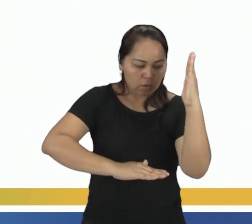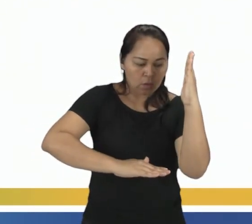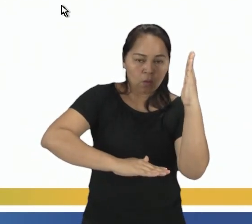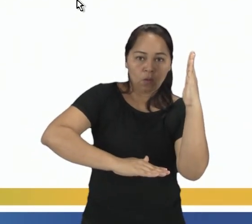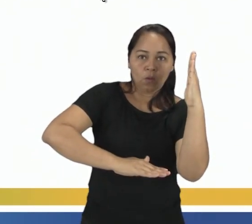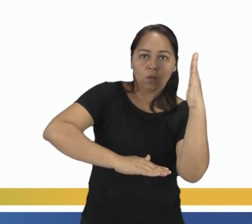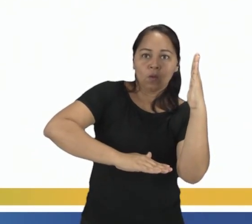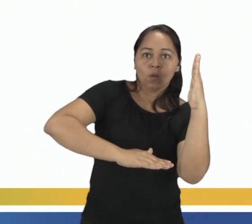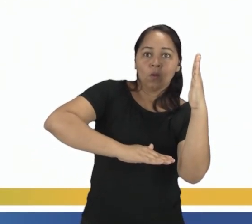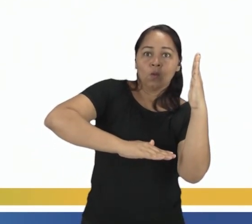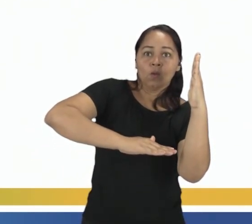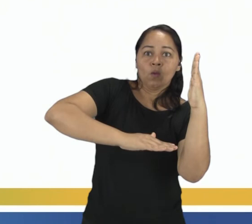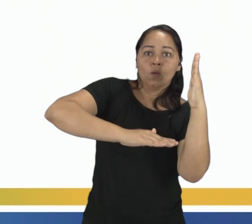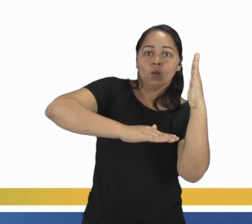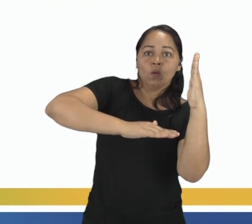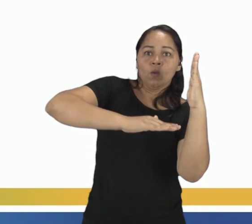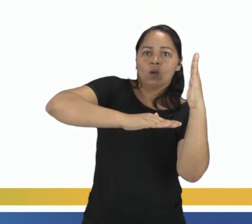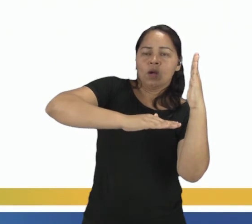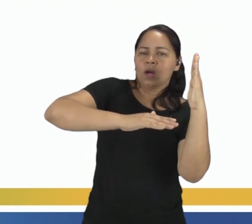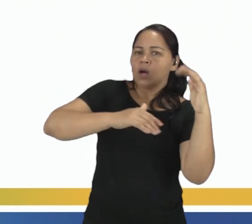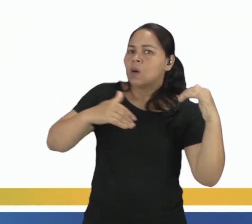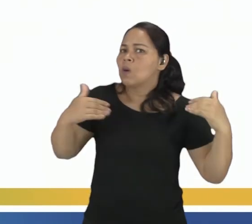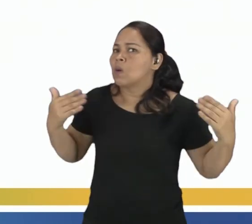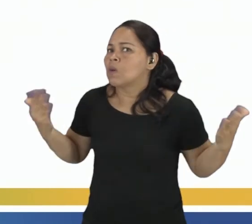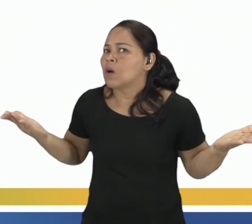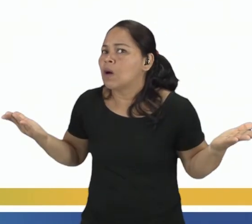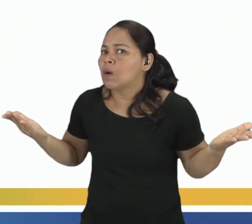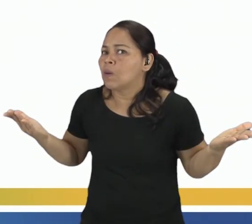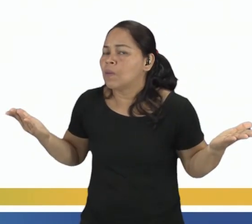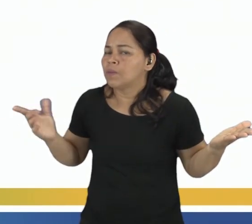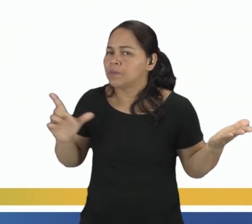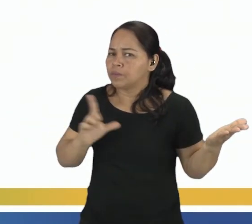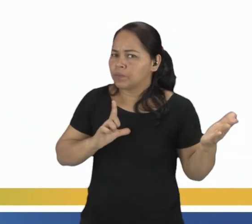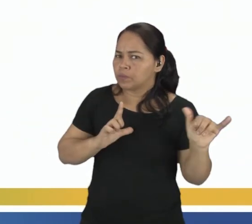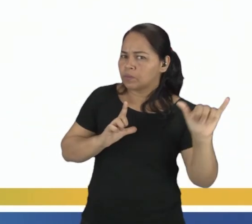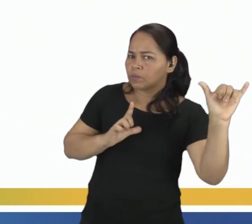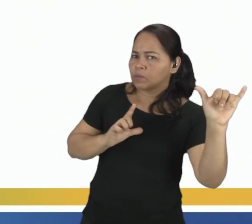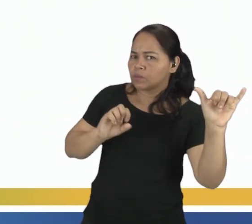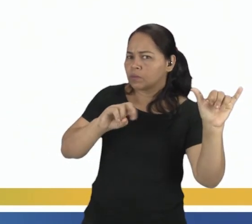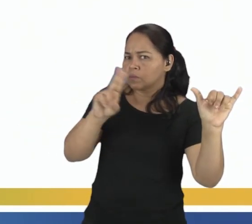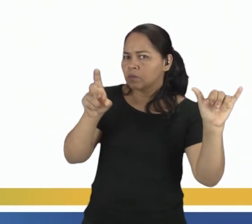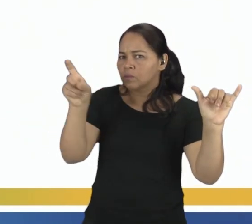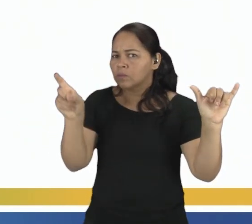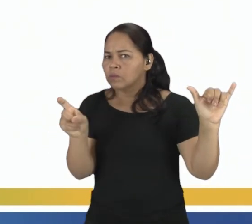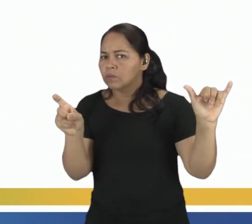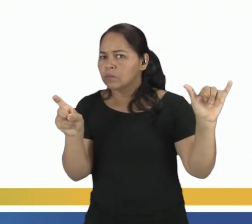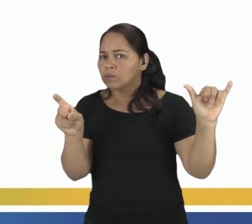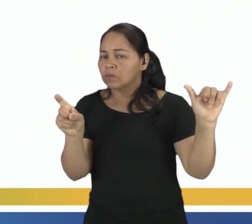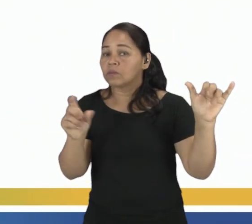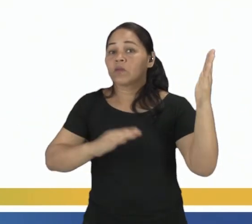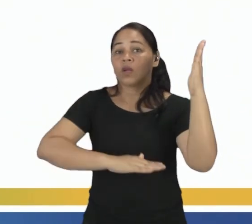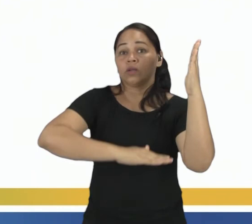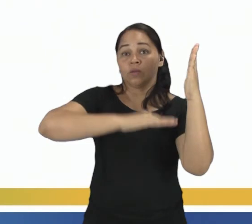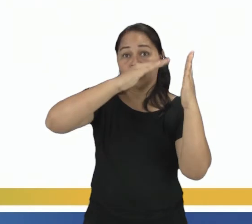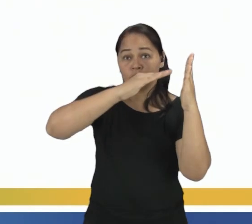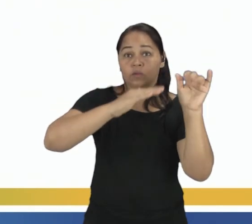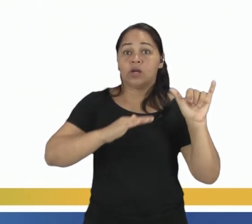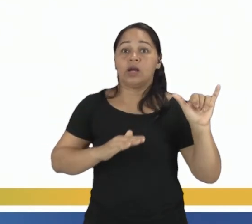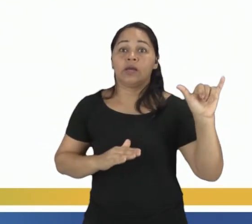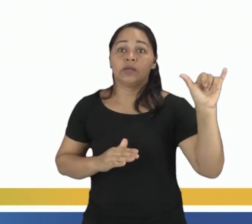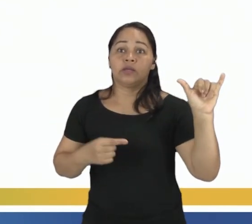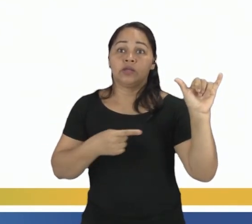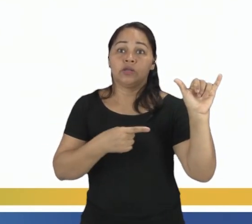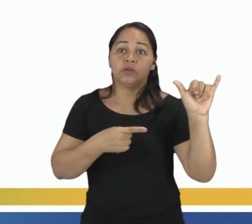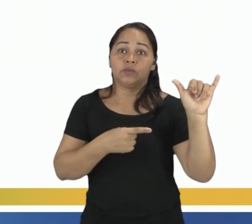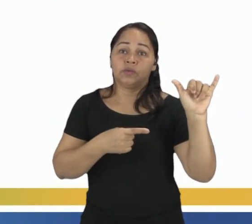ser de quanto? A temperatura, ela representa aqui o y ou o x? A temperatura, ela representa o y. Então, se ela